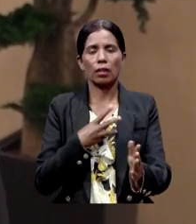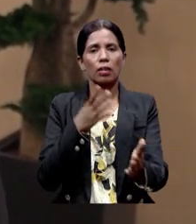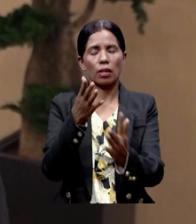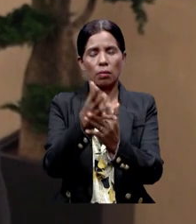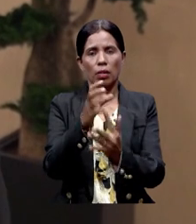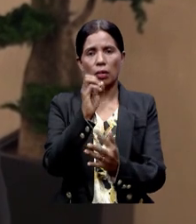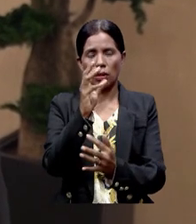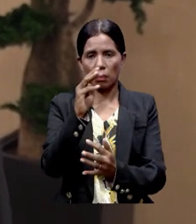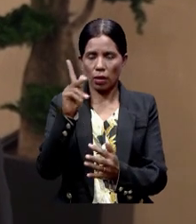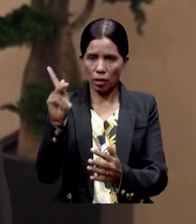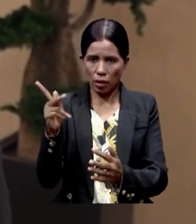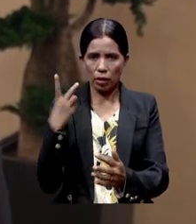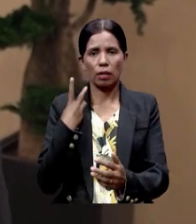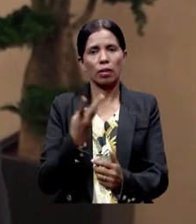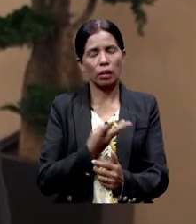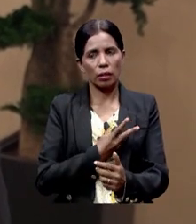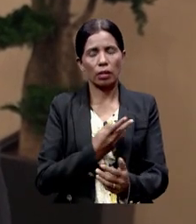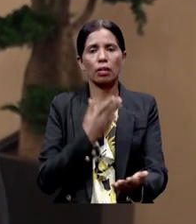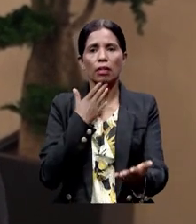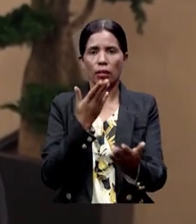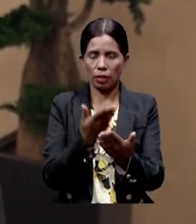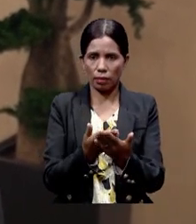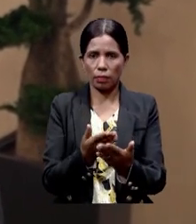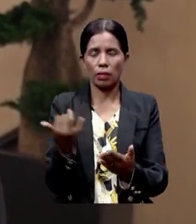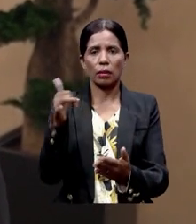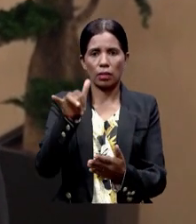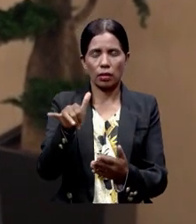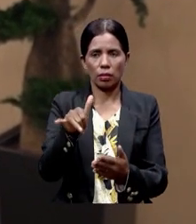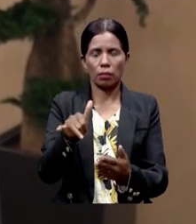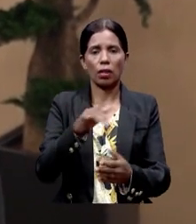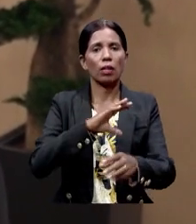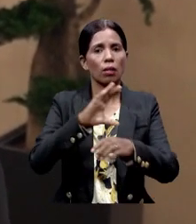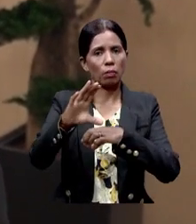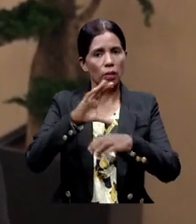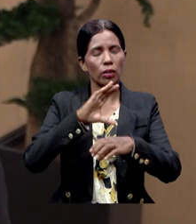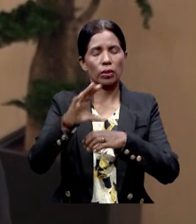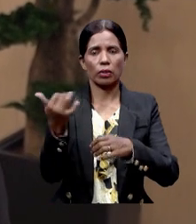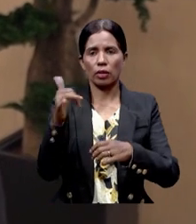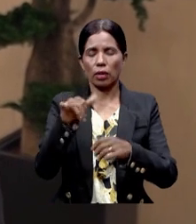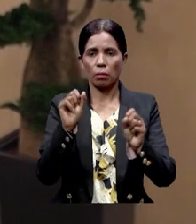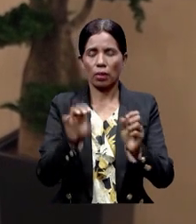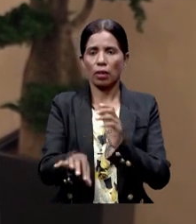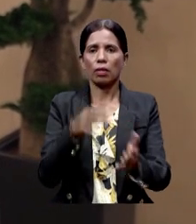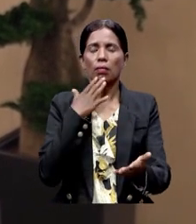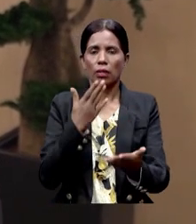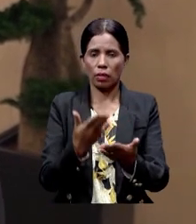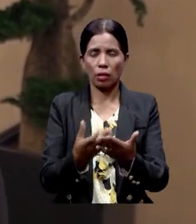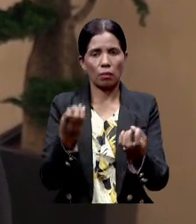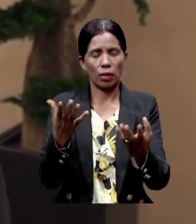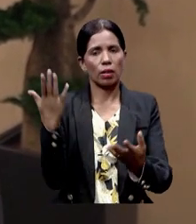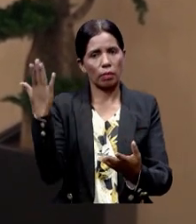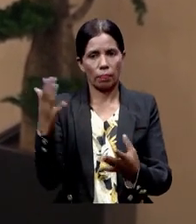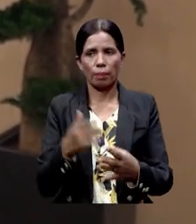a itinia trade, sira, a comércio, sira, e se veja benefício para que não vá.